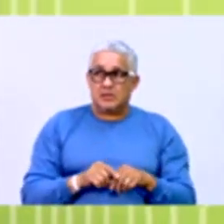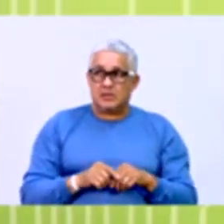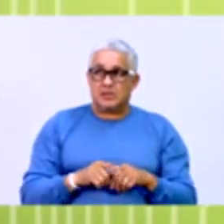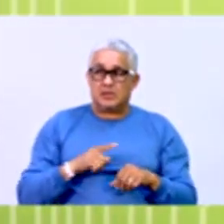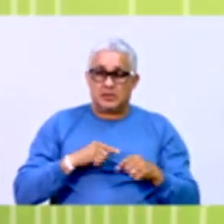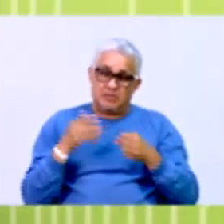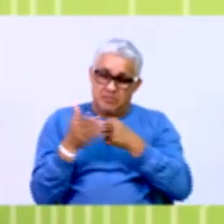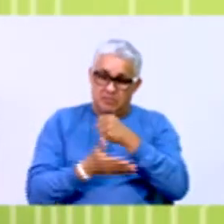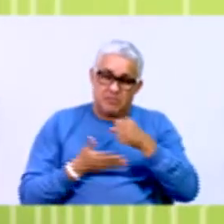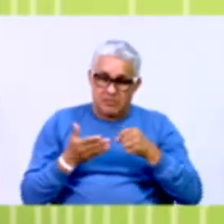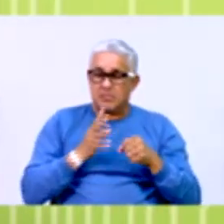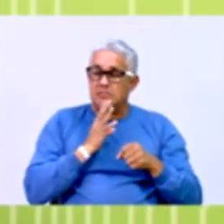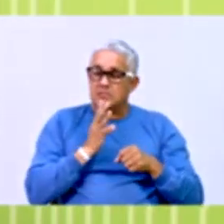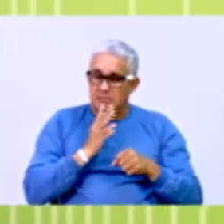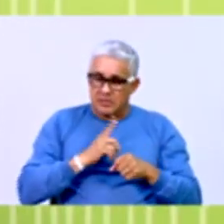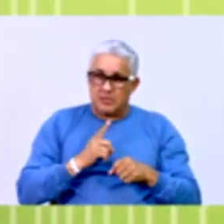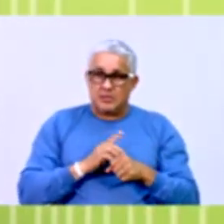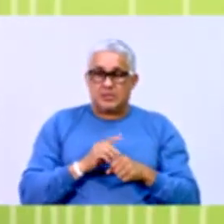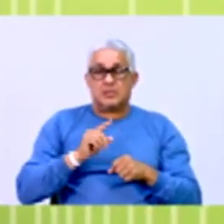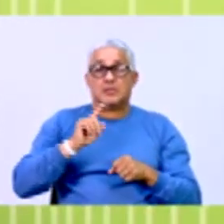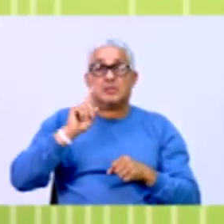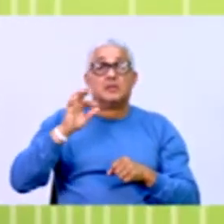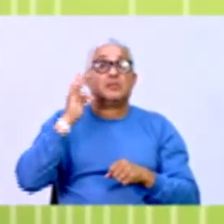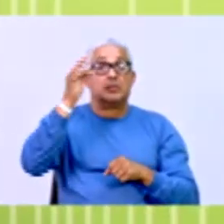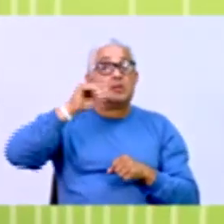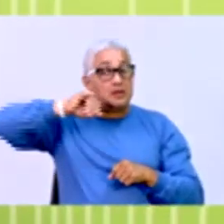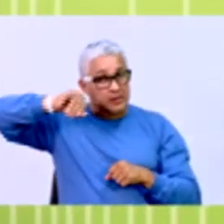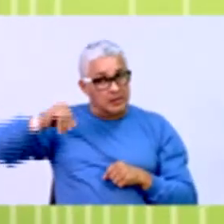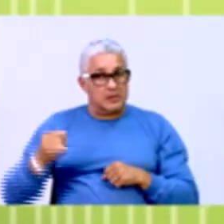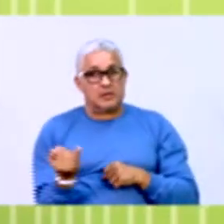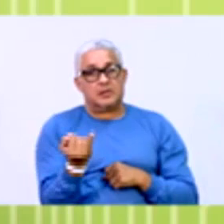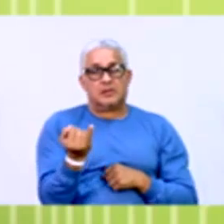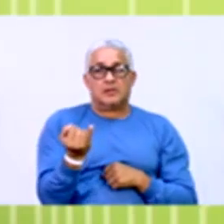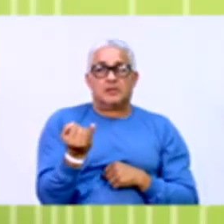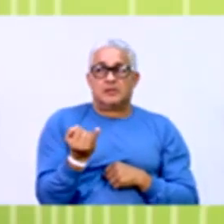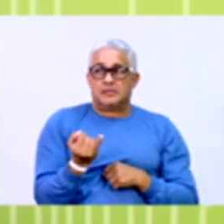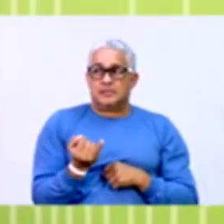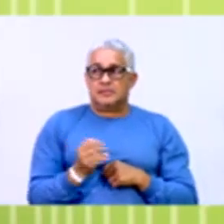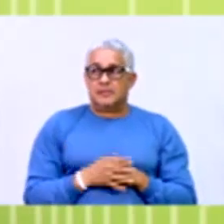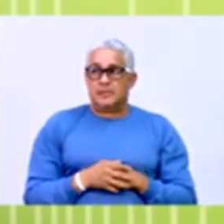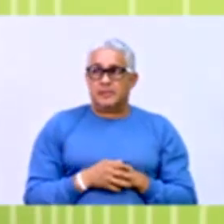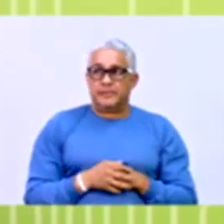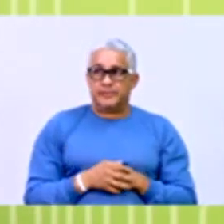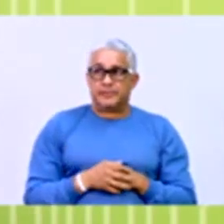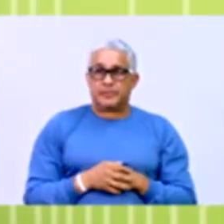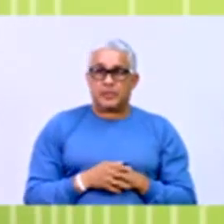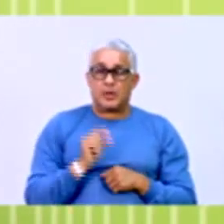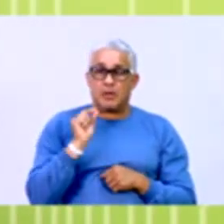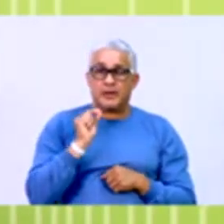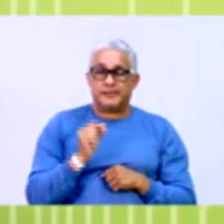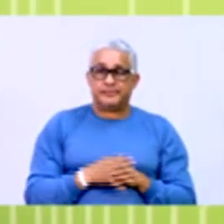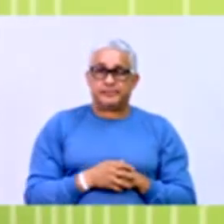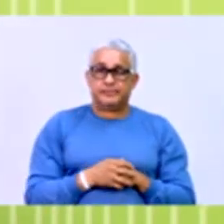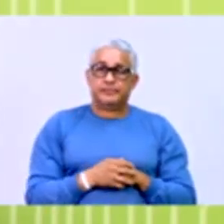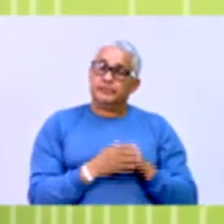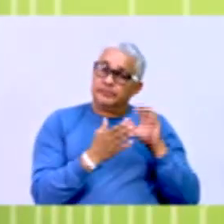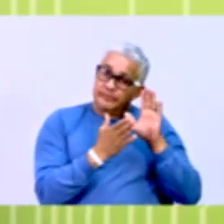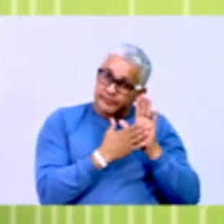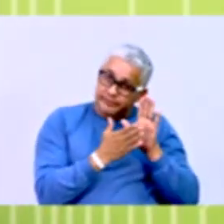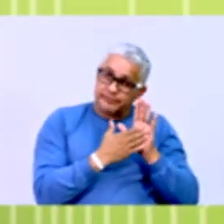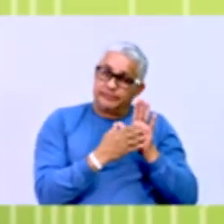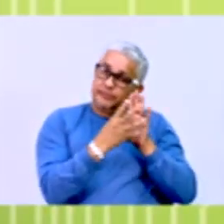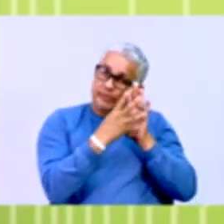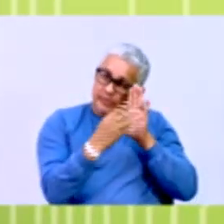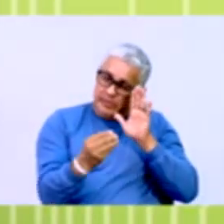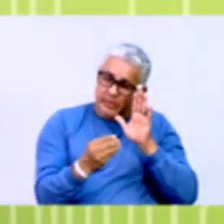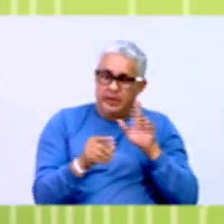base de conhecimento, essa base de conhecimento vai ser aproveitada futuramente para referência e para ver se está sendo seguido, para